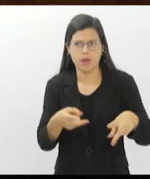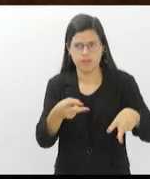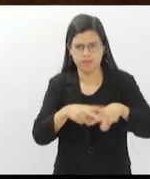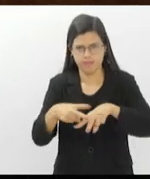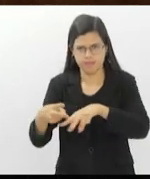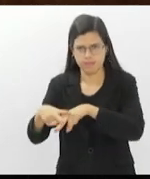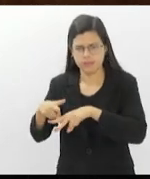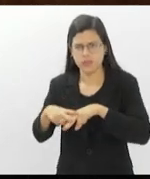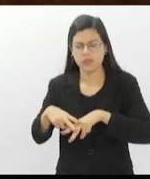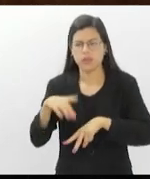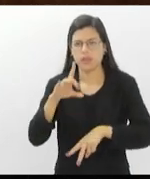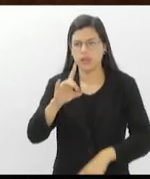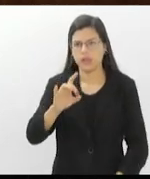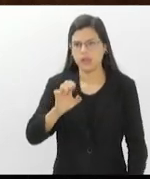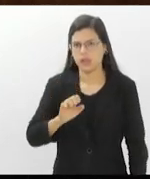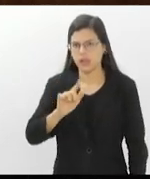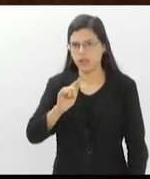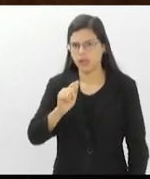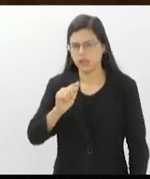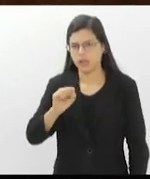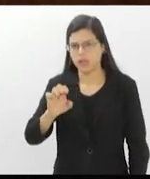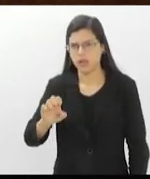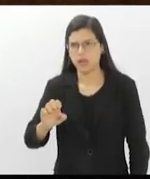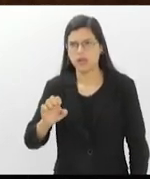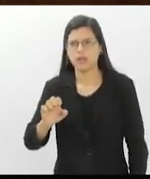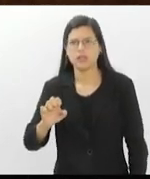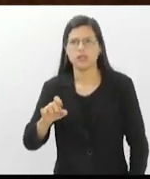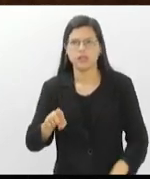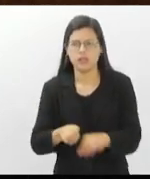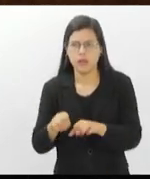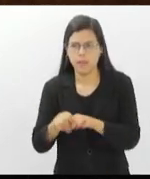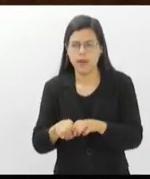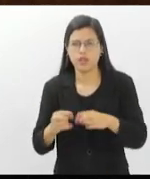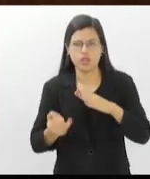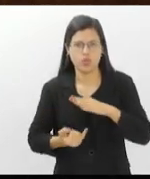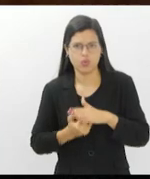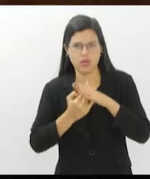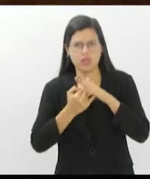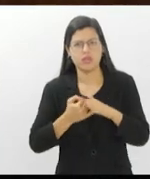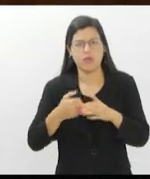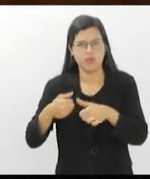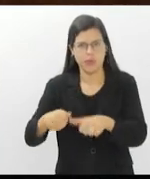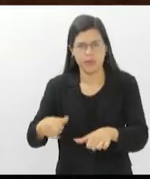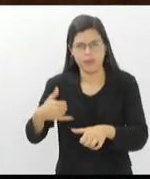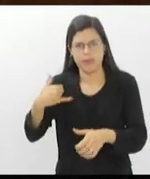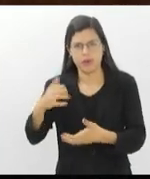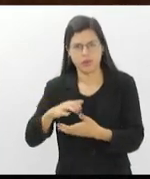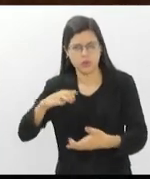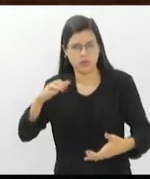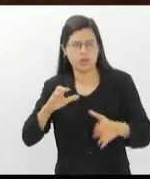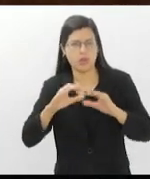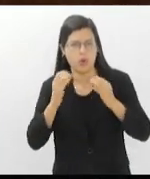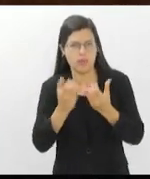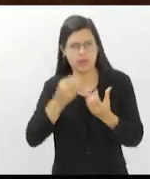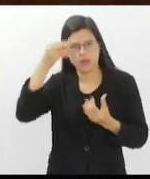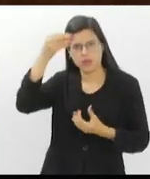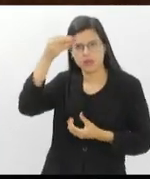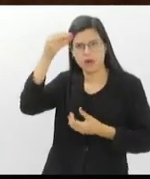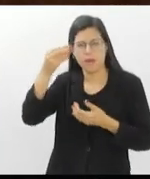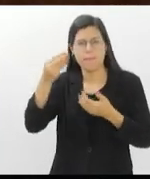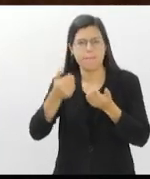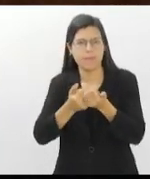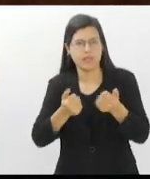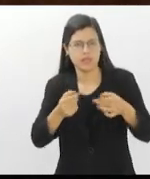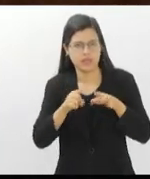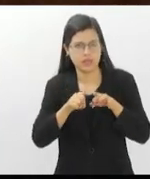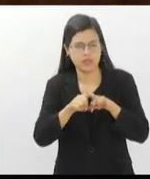do DEGAS, em instituições de longa permanência para idosos e em comunidades terapêuticas, que mantêm parcerias de cooperação